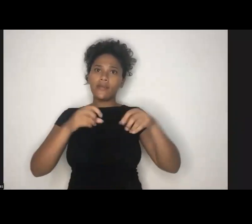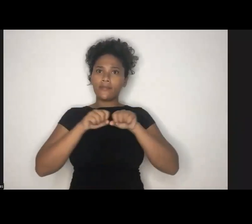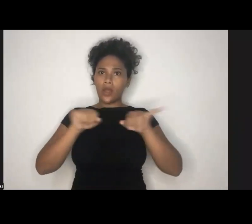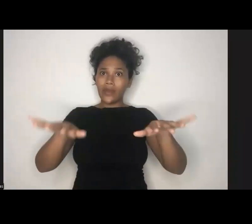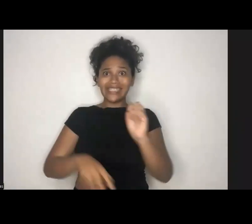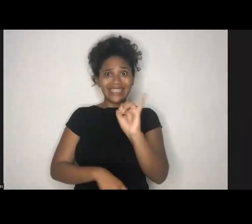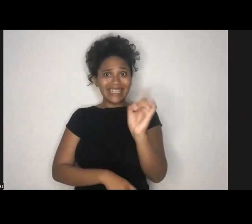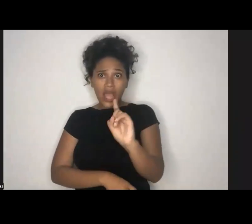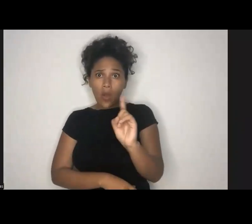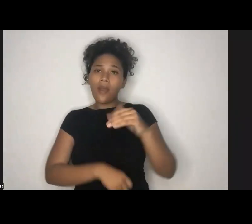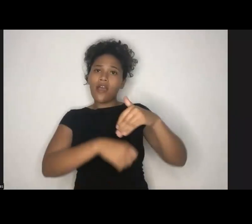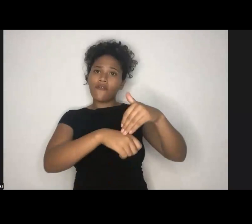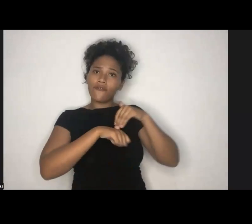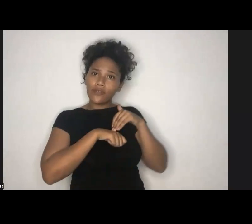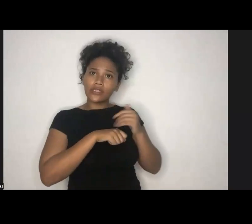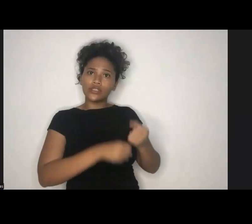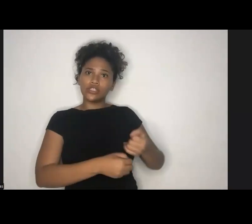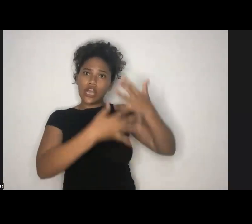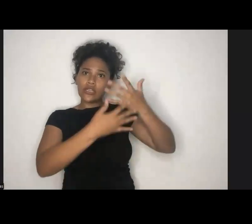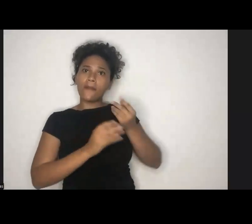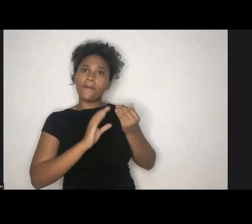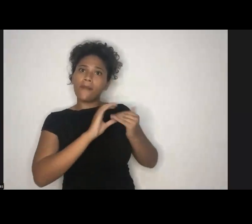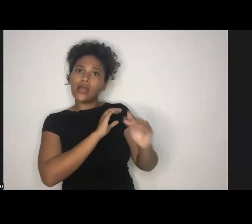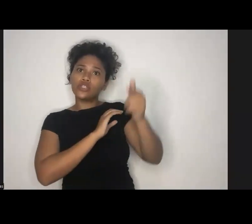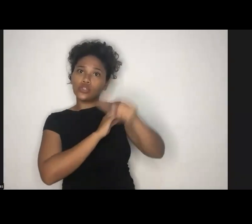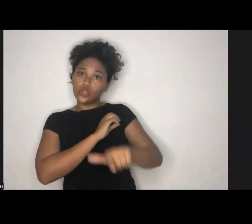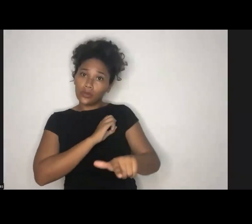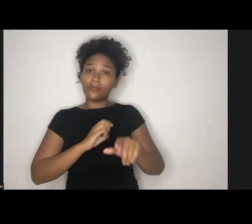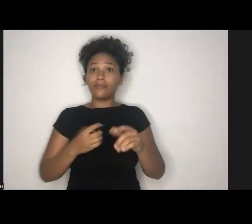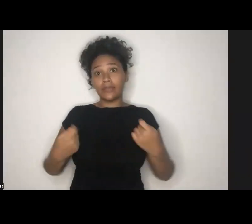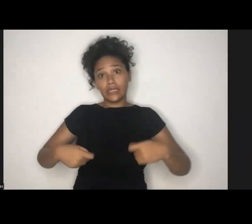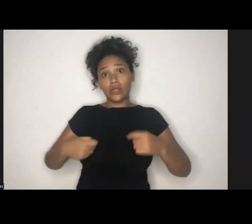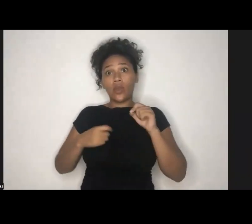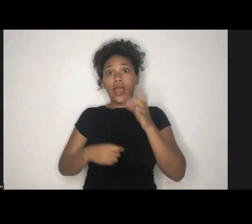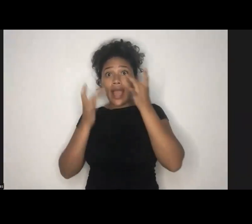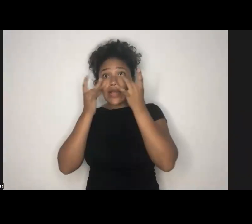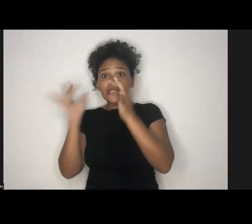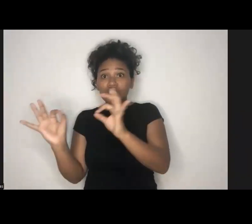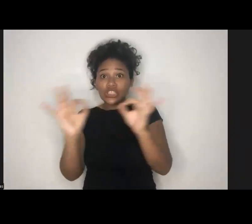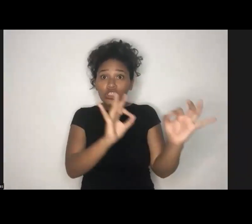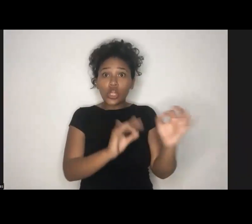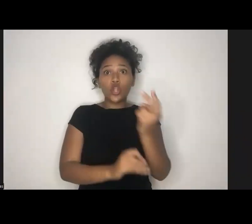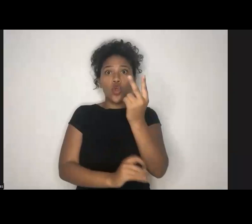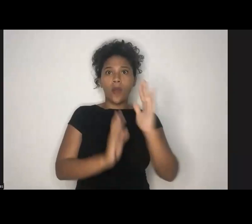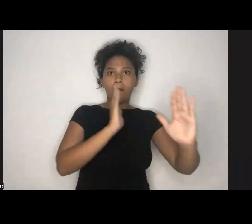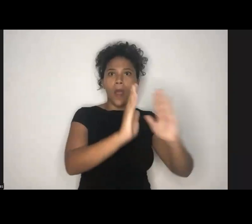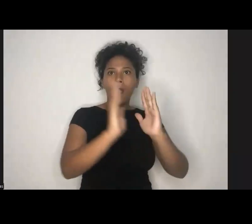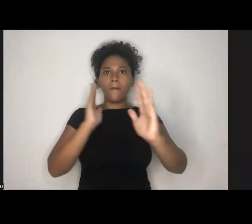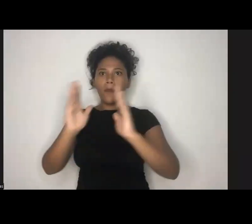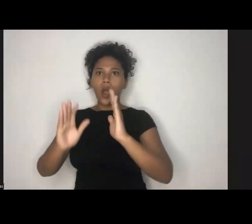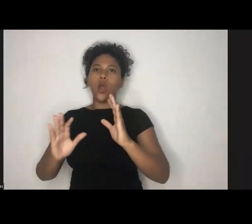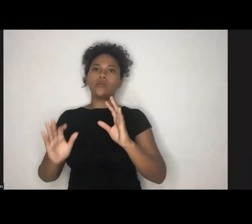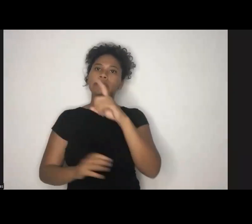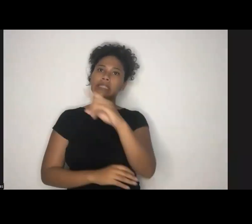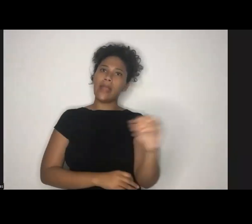não recebeu só falar que no chat que a gente manda novamente então para isso precisa ter assistido pelo menos dois módulos completos então